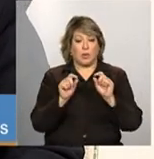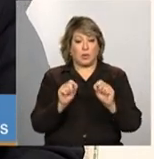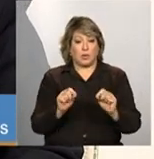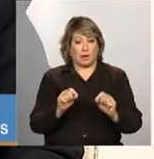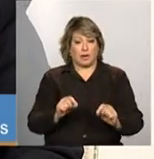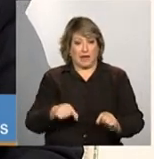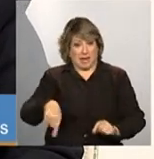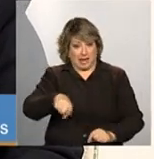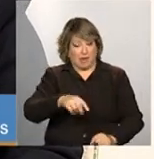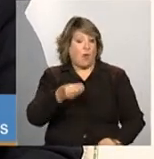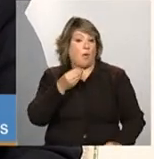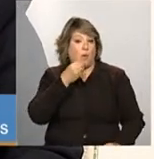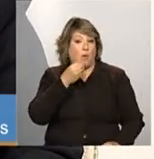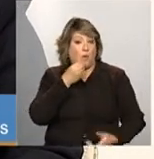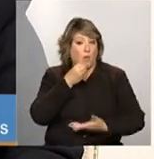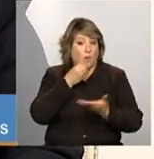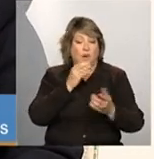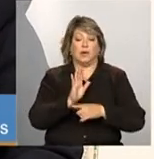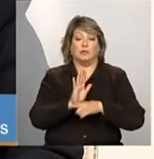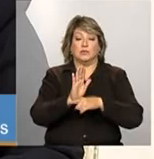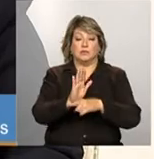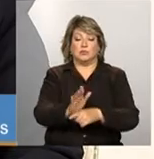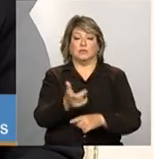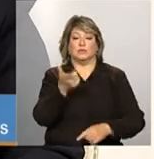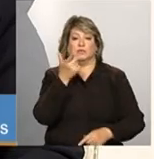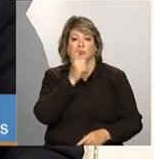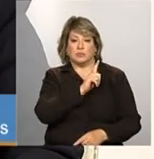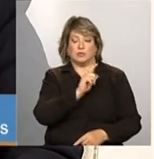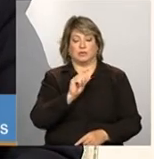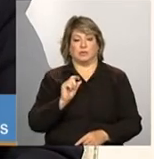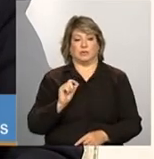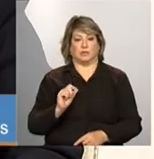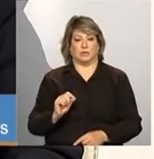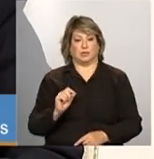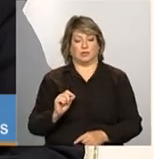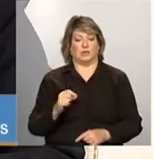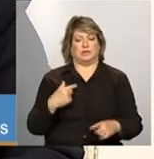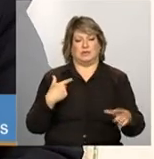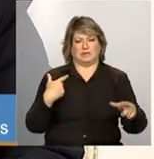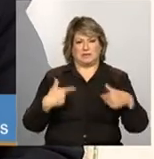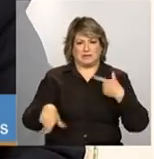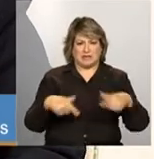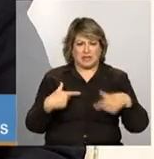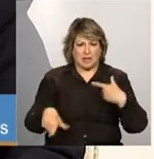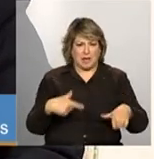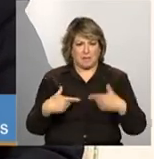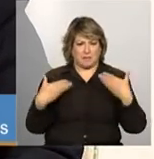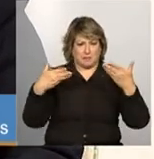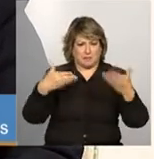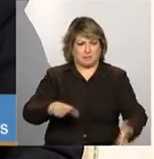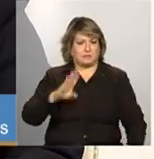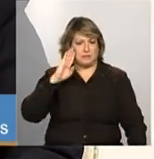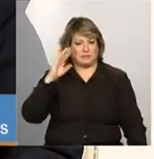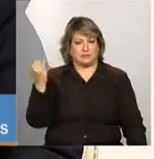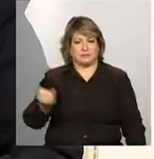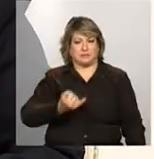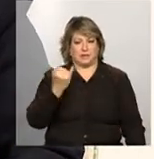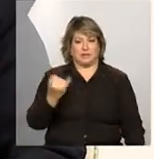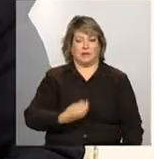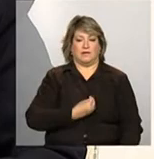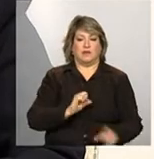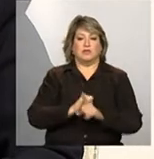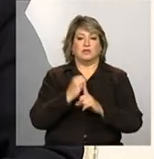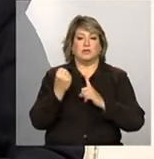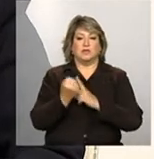essa oportunidade promova o protagonismo, a participação social dessas pessoas. Então,